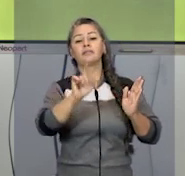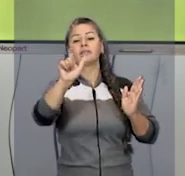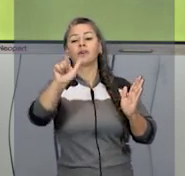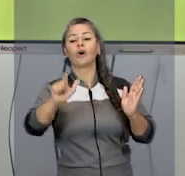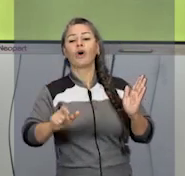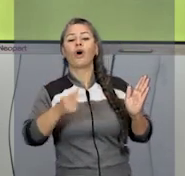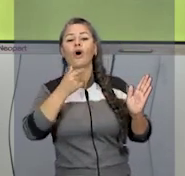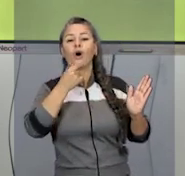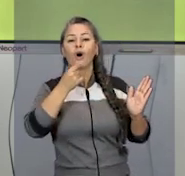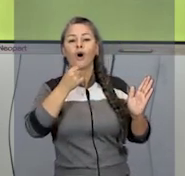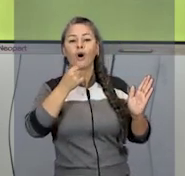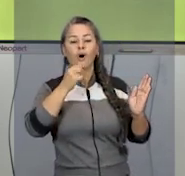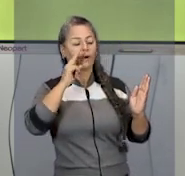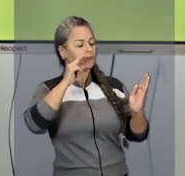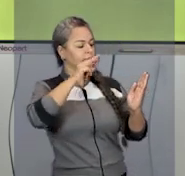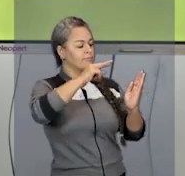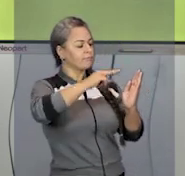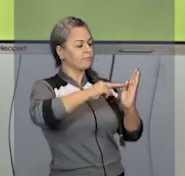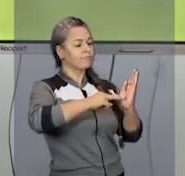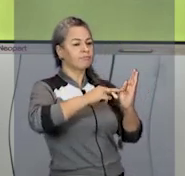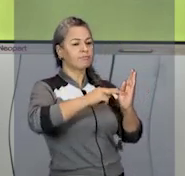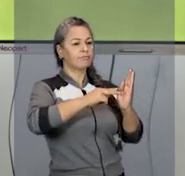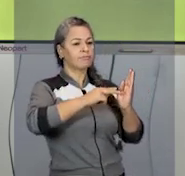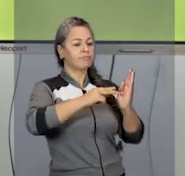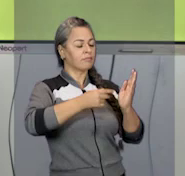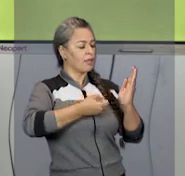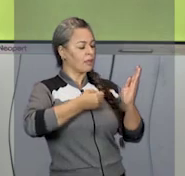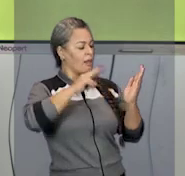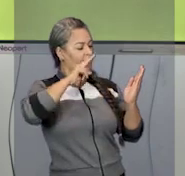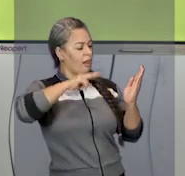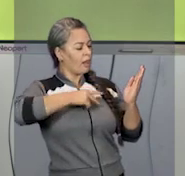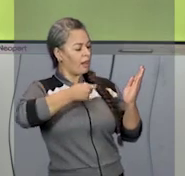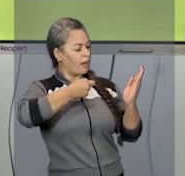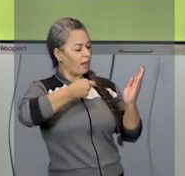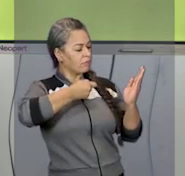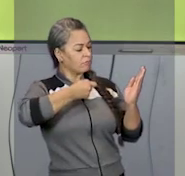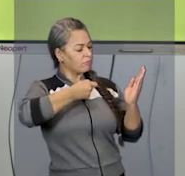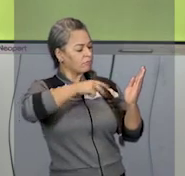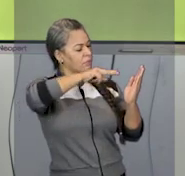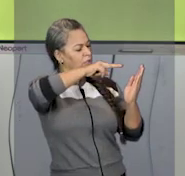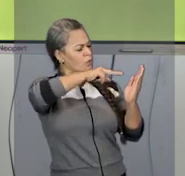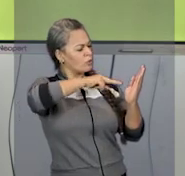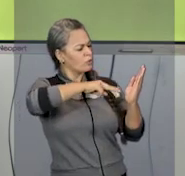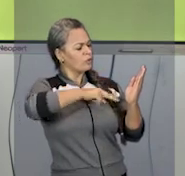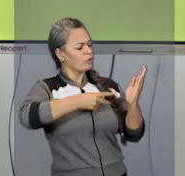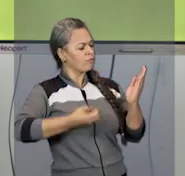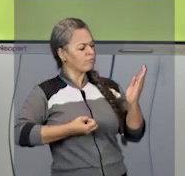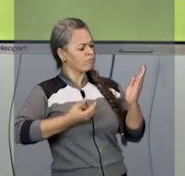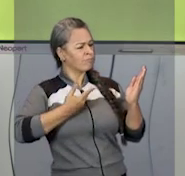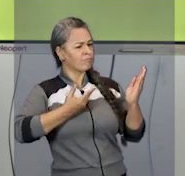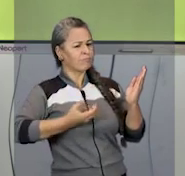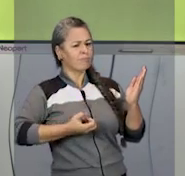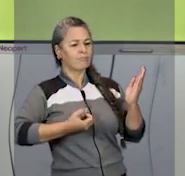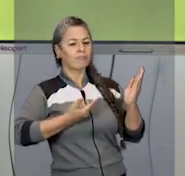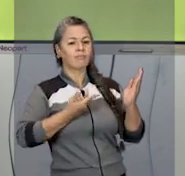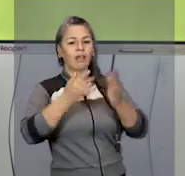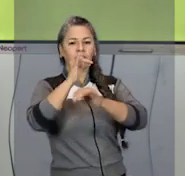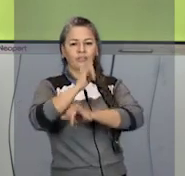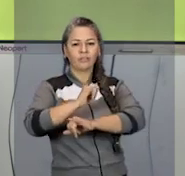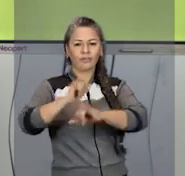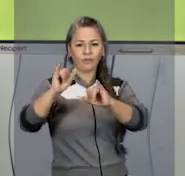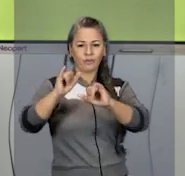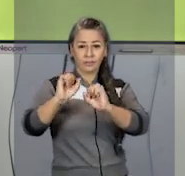Então é diferente a questão, né, do poeta, o compositor, do eu lírico, a voz que aparece no